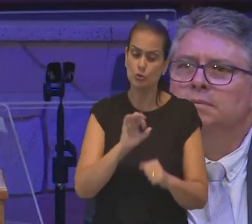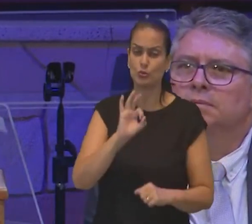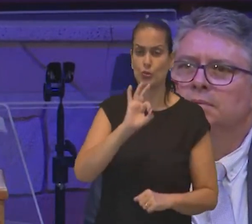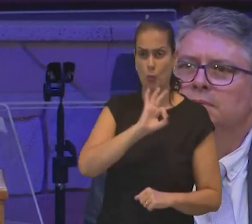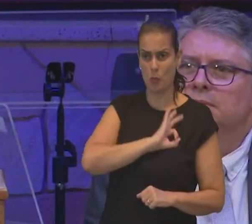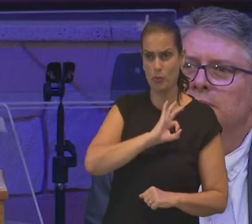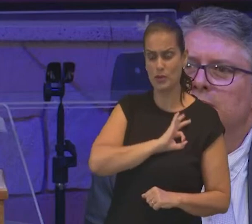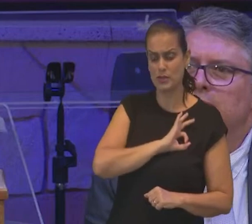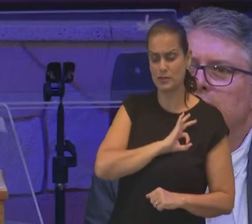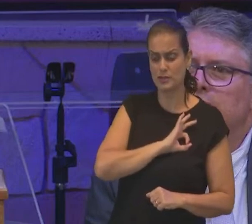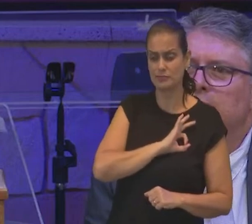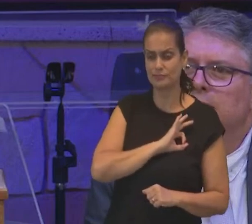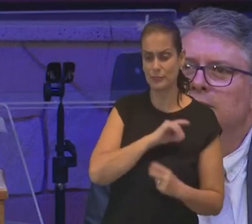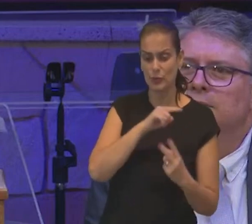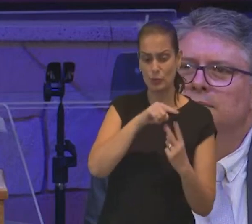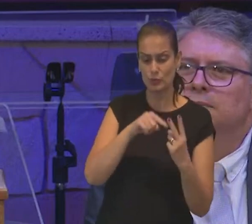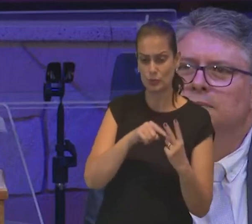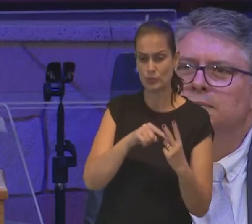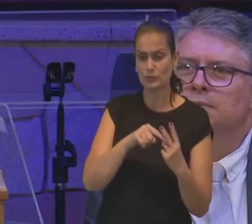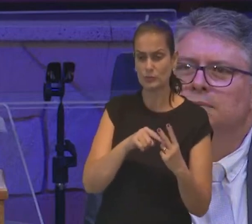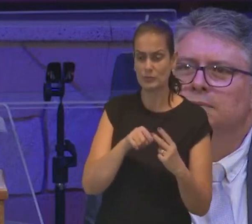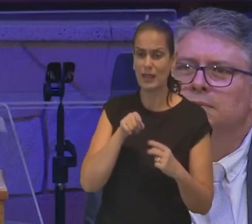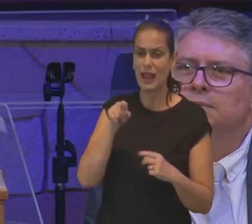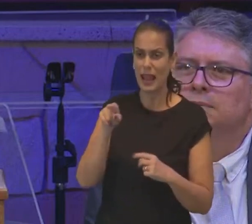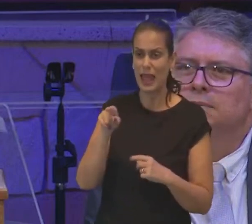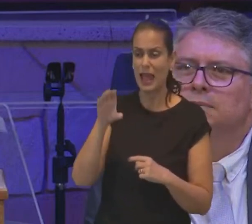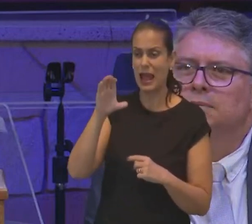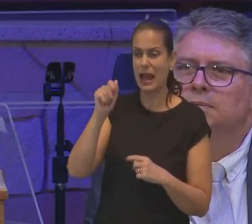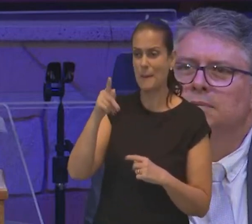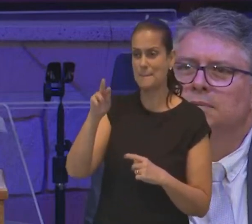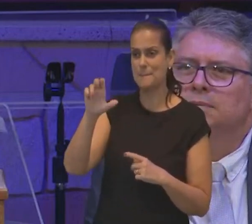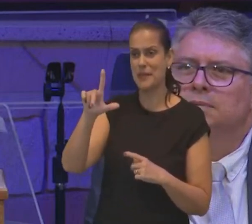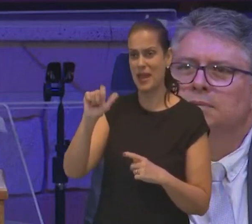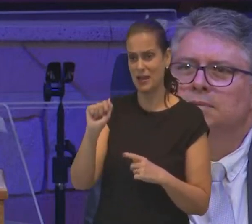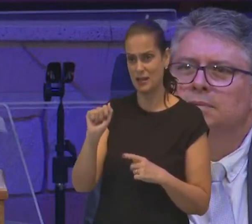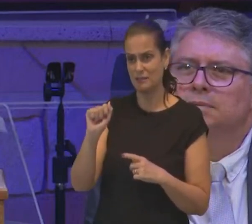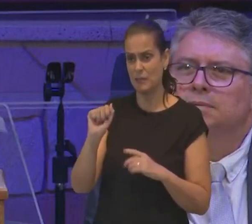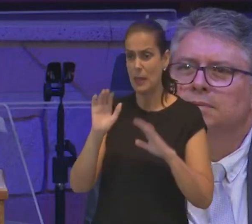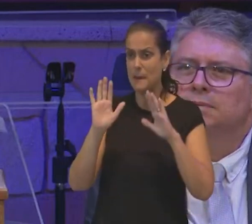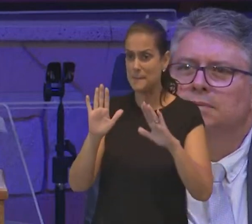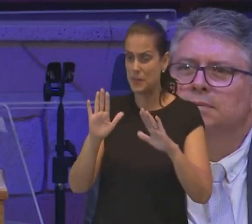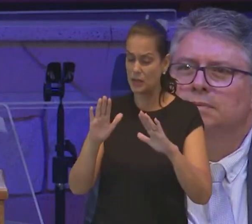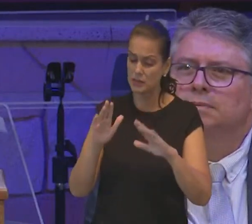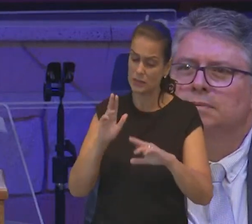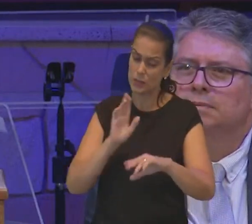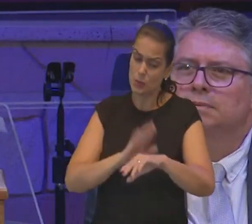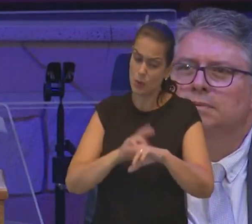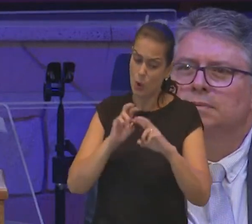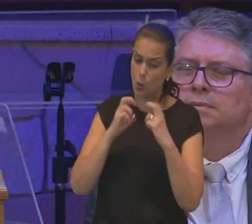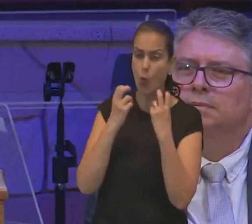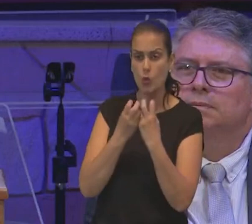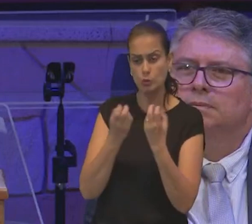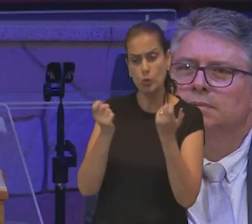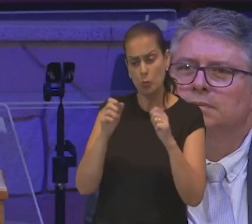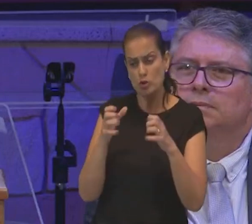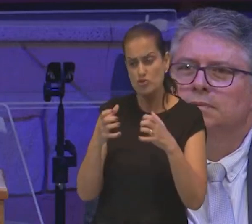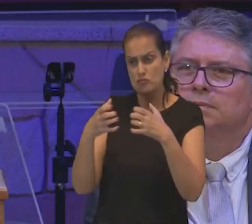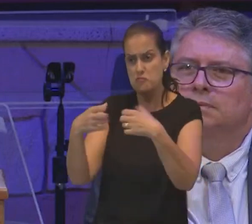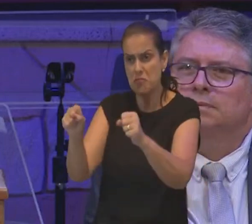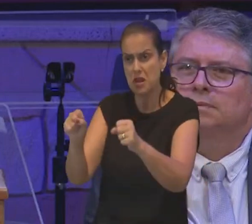os trâmites. Ele disse: o rapaz está na capela, mas estão todos na hora do culto, mas pode pegar o rapaz